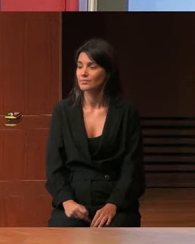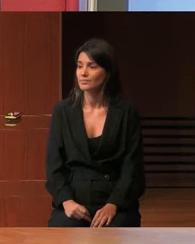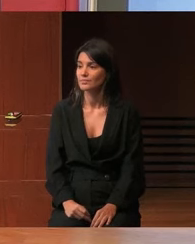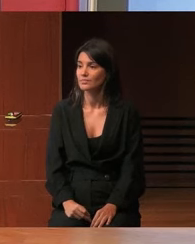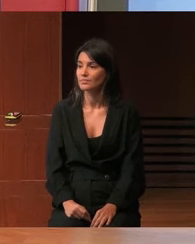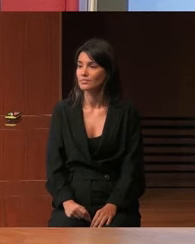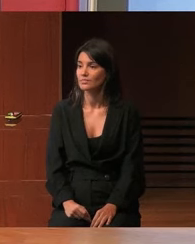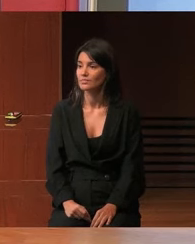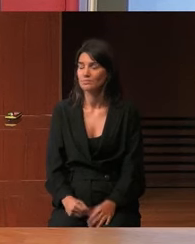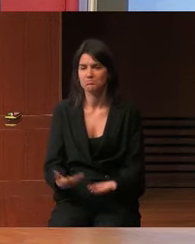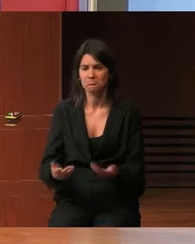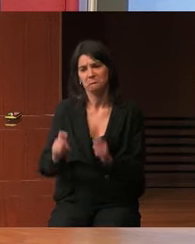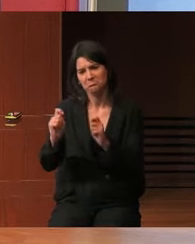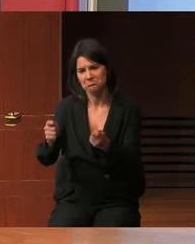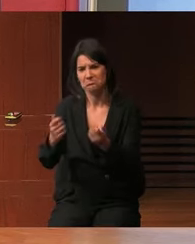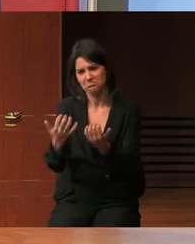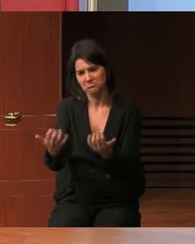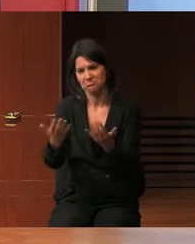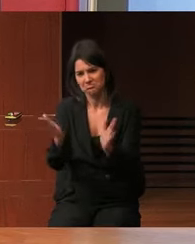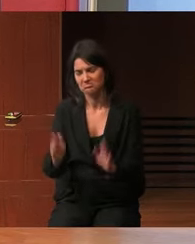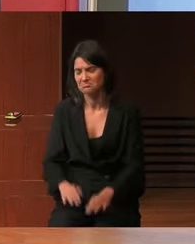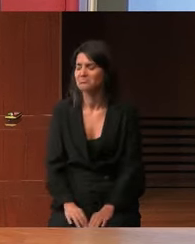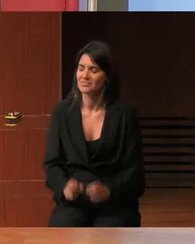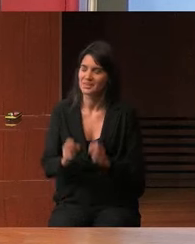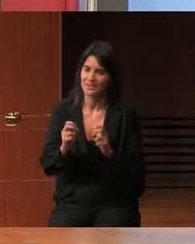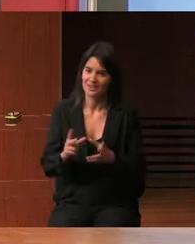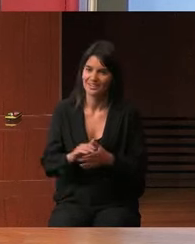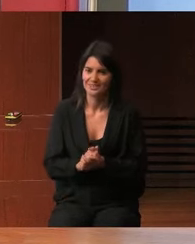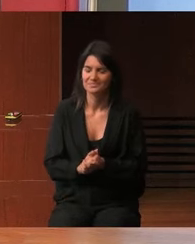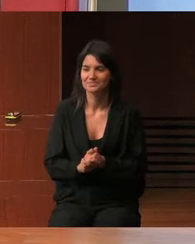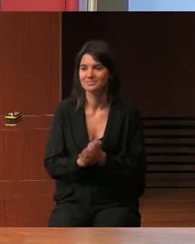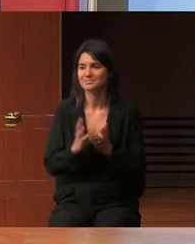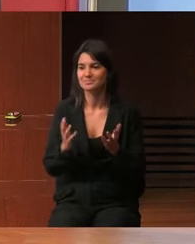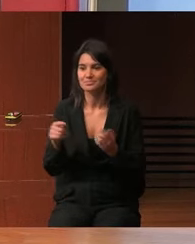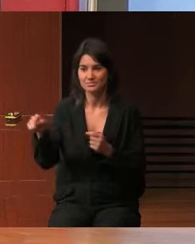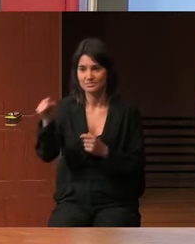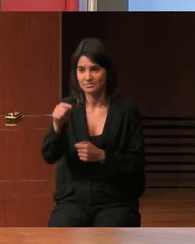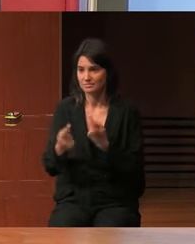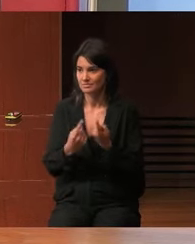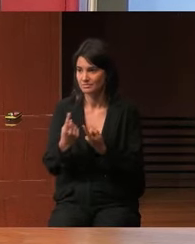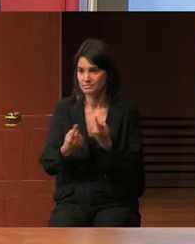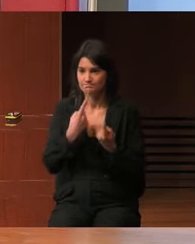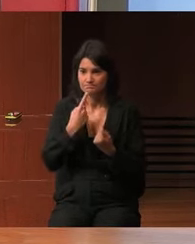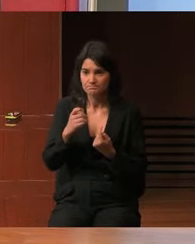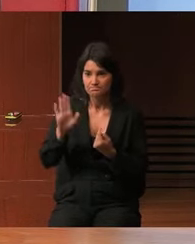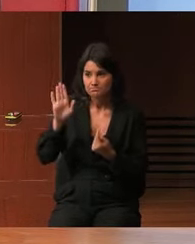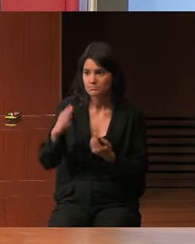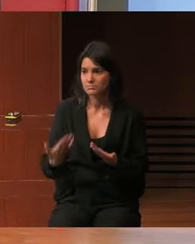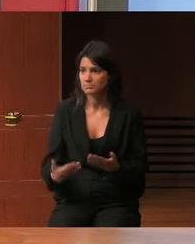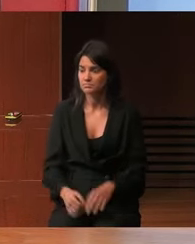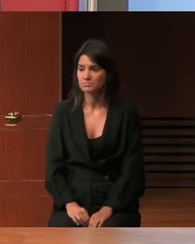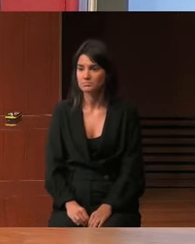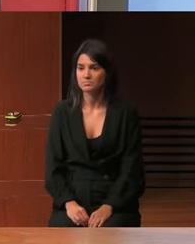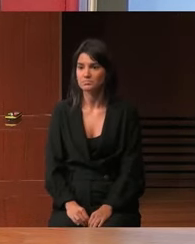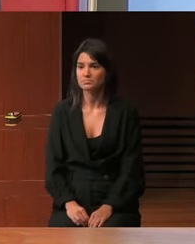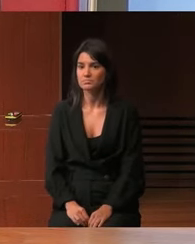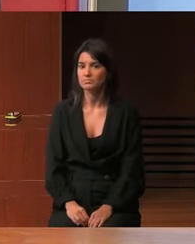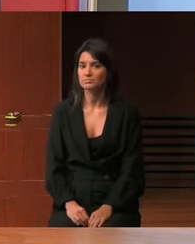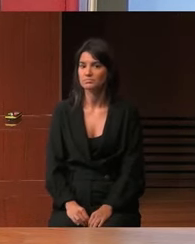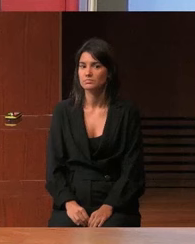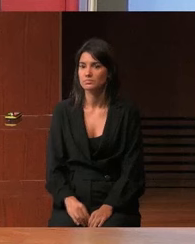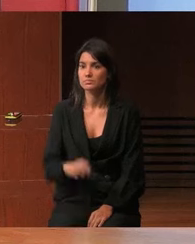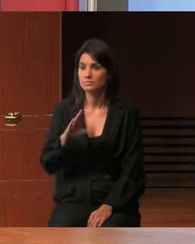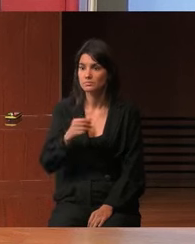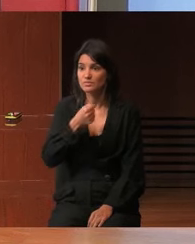Não, passamos às perguntas. Passamos então, não é? Para dar tempo. Ok. Então, alguém tem alguma pergunta? Não sei se há